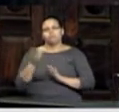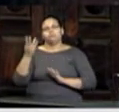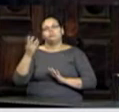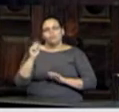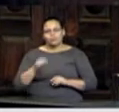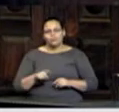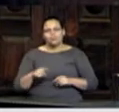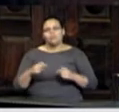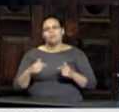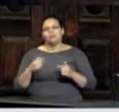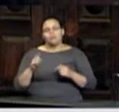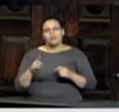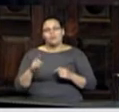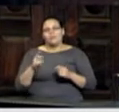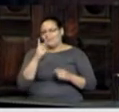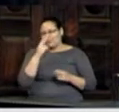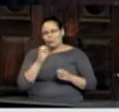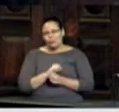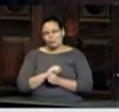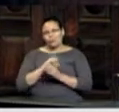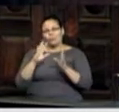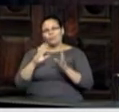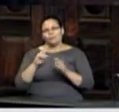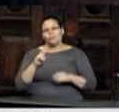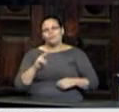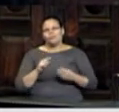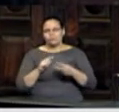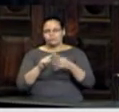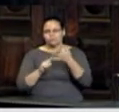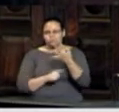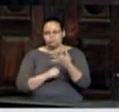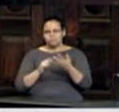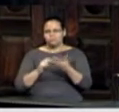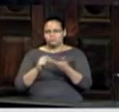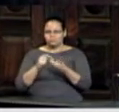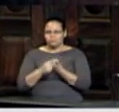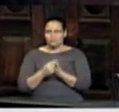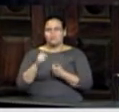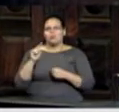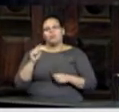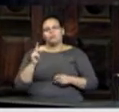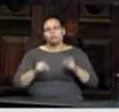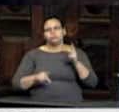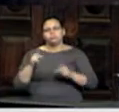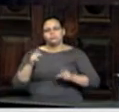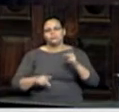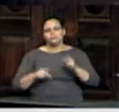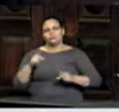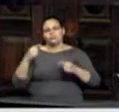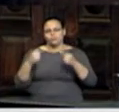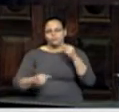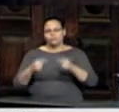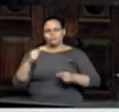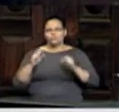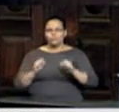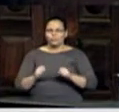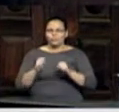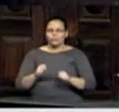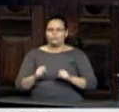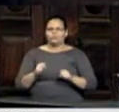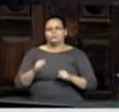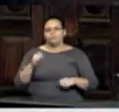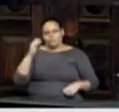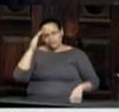para a ativação dessa bomba relógio e vou citar alguns para a população e a classe política possam ter ciência do que